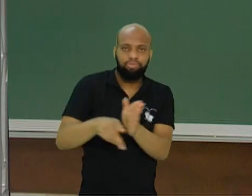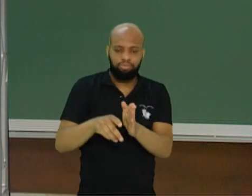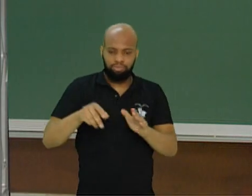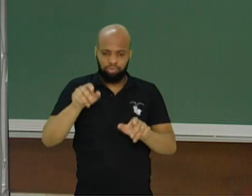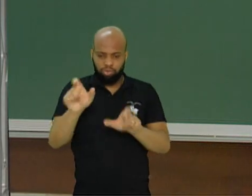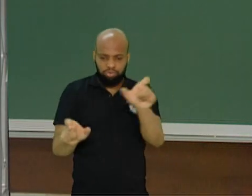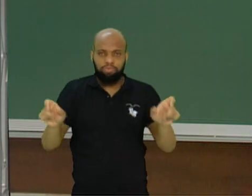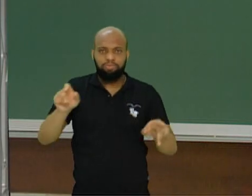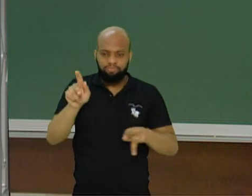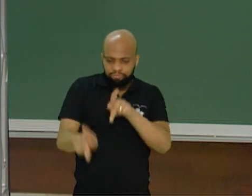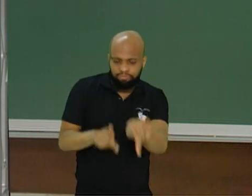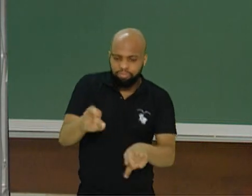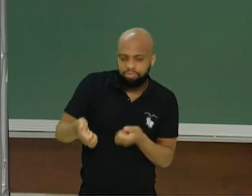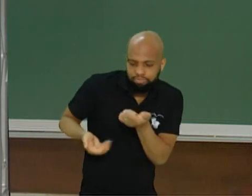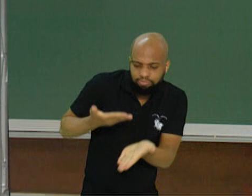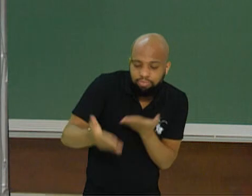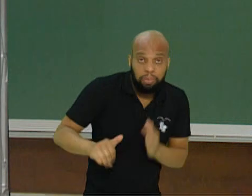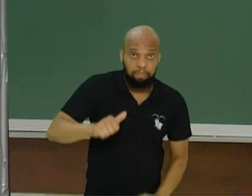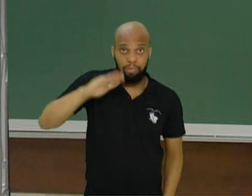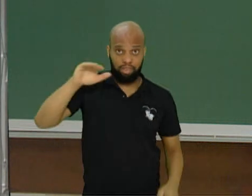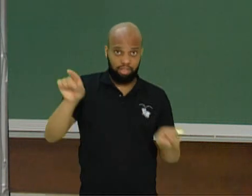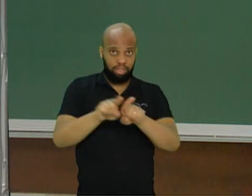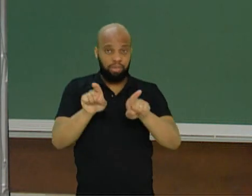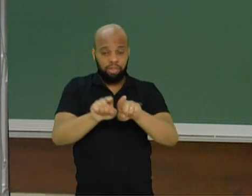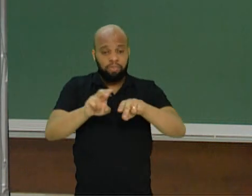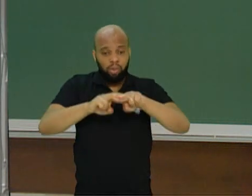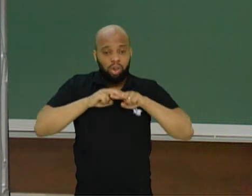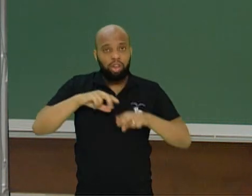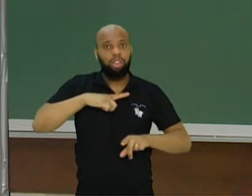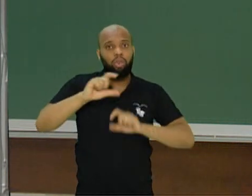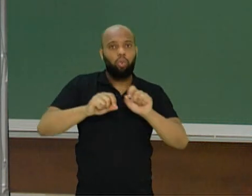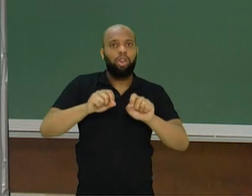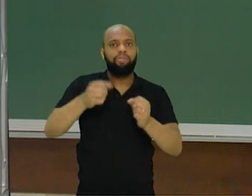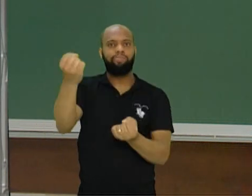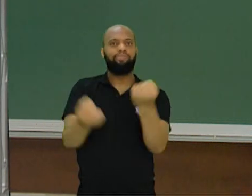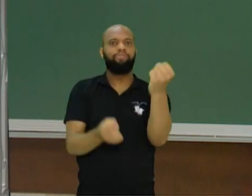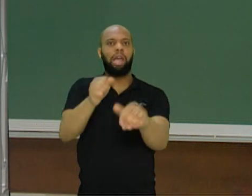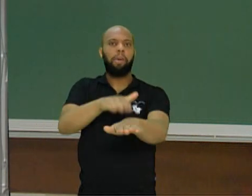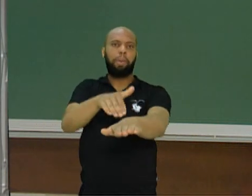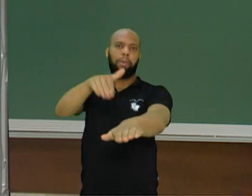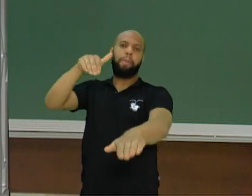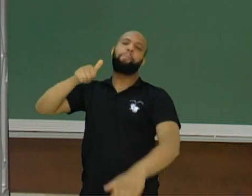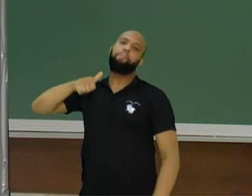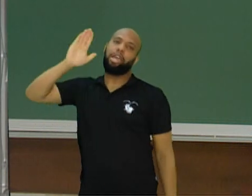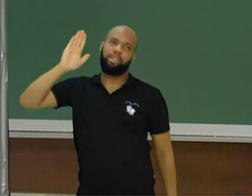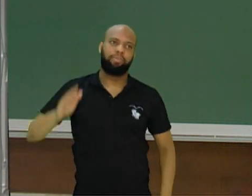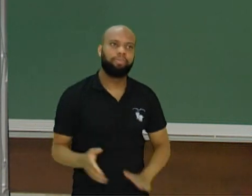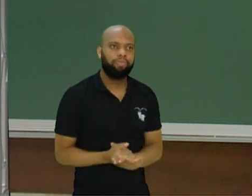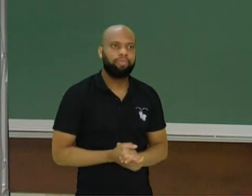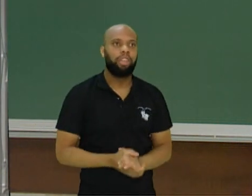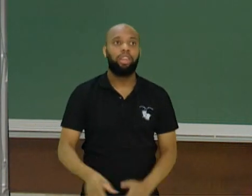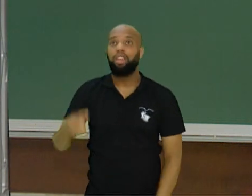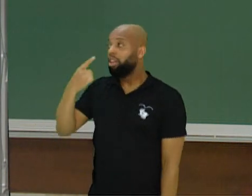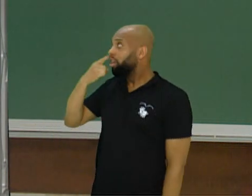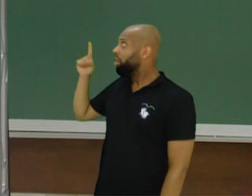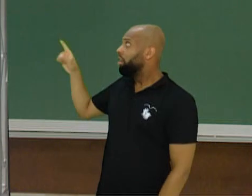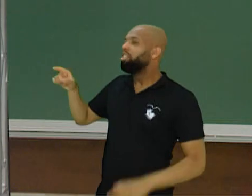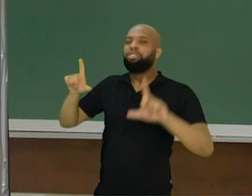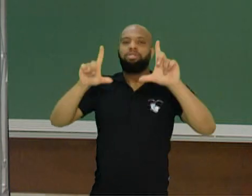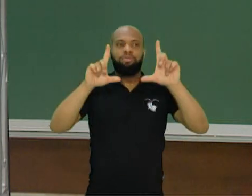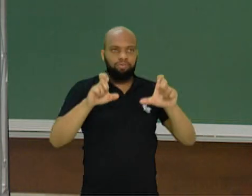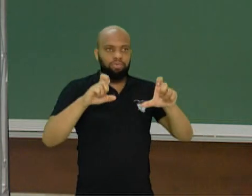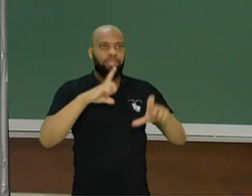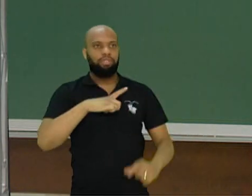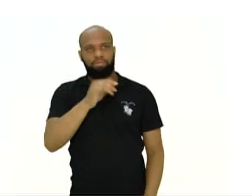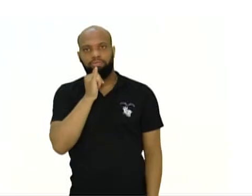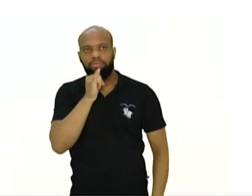pudesse atender mais pessoas, e isso faz com que mais veículos estejam na rua. E na fotografia aqui a gente